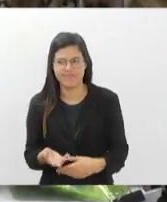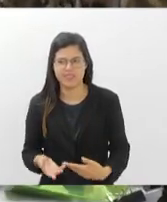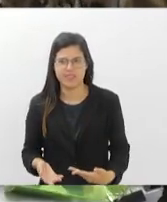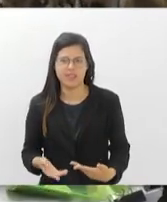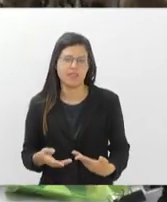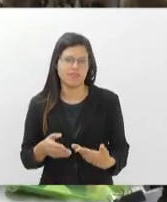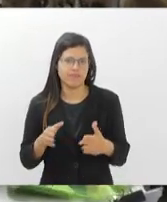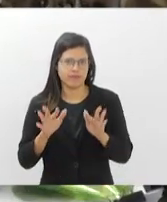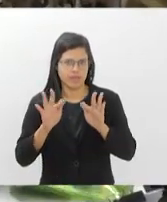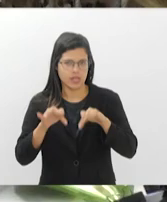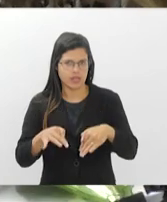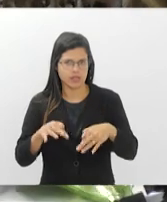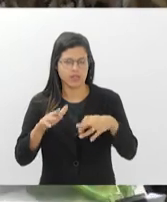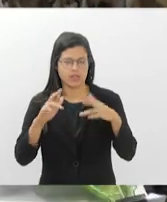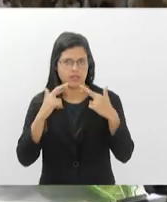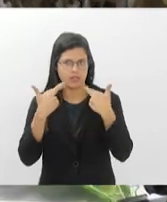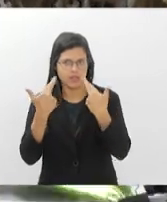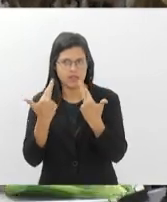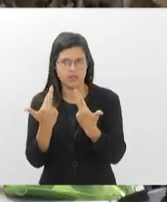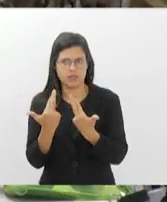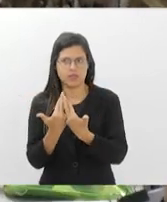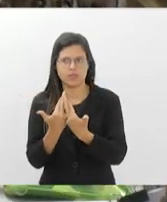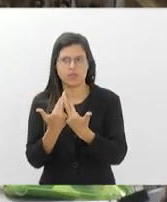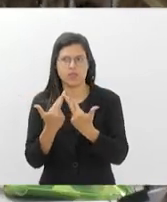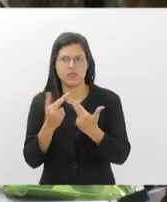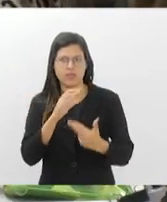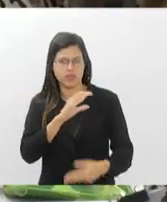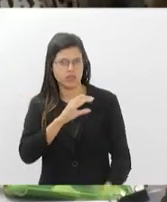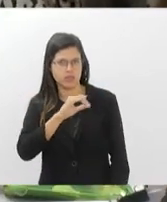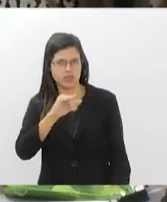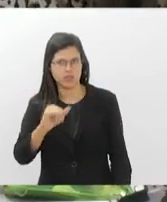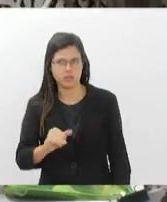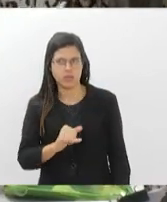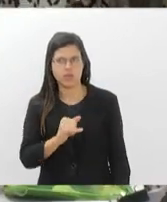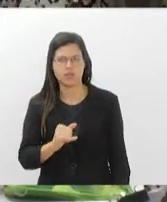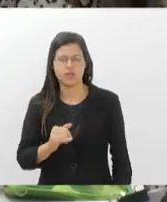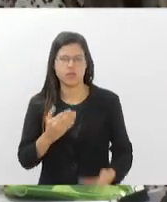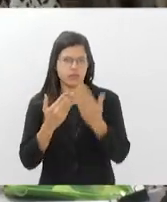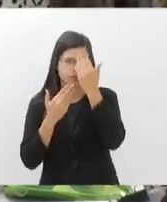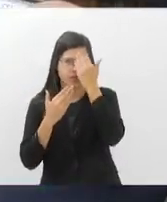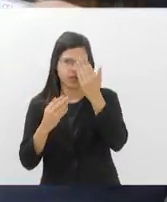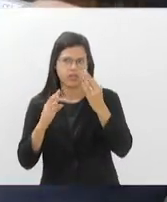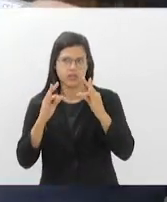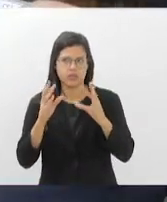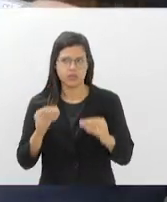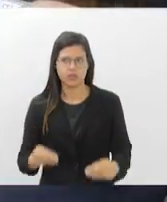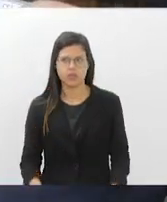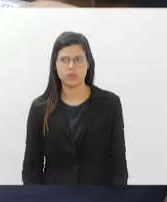declaro encerrada esta sessão da Comissão de Constituição e Justiça. Muito obrigado a todos.